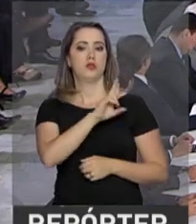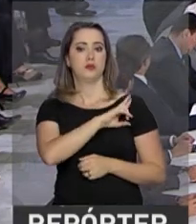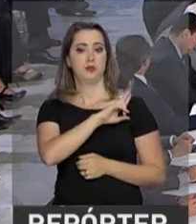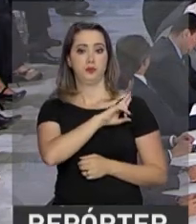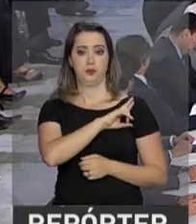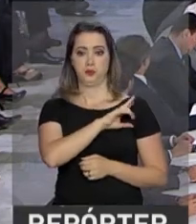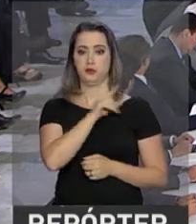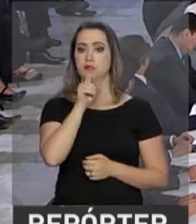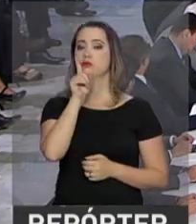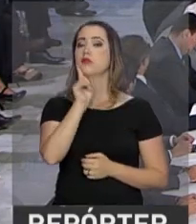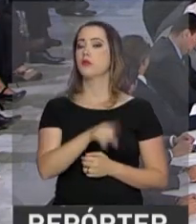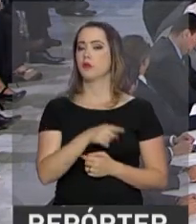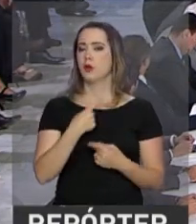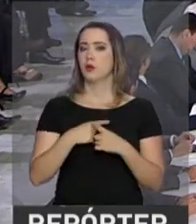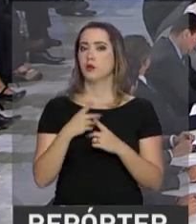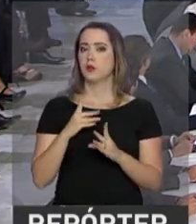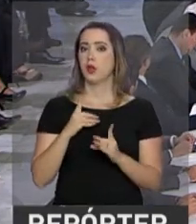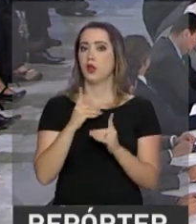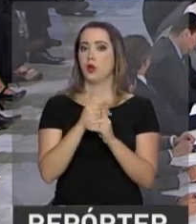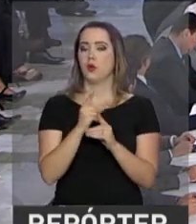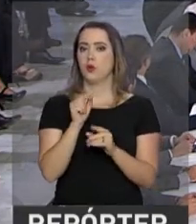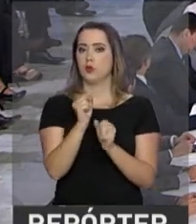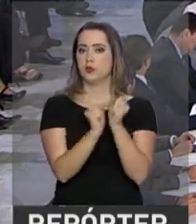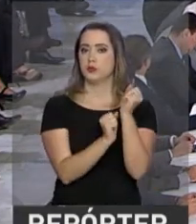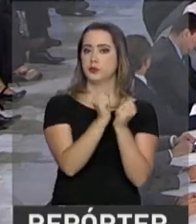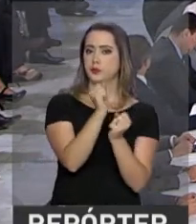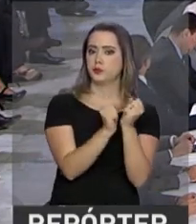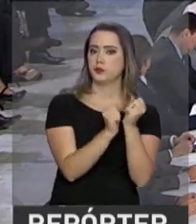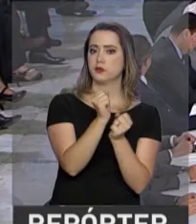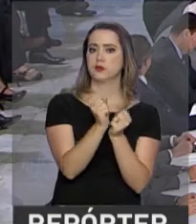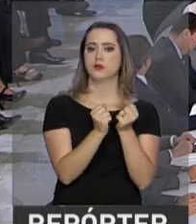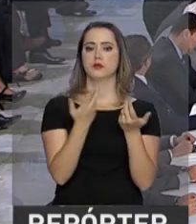responsabilidade por encontrar a produção industrial